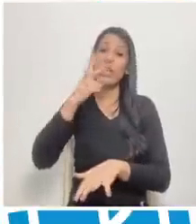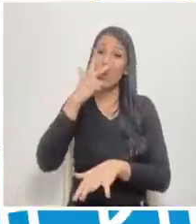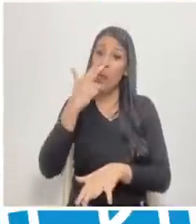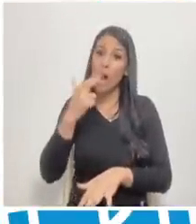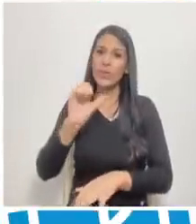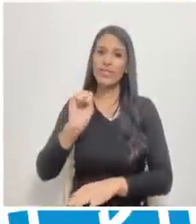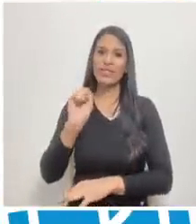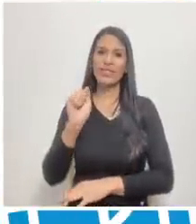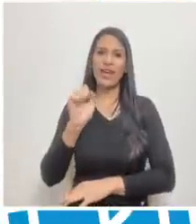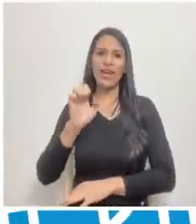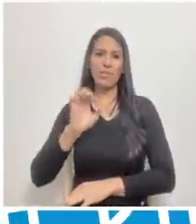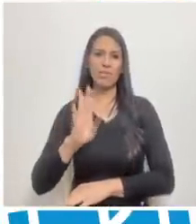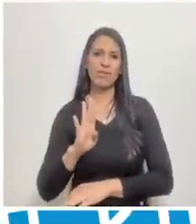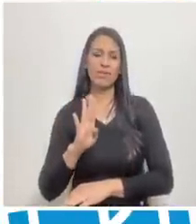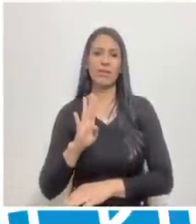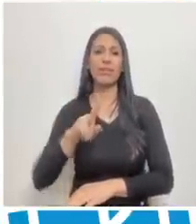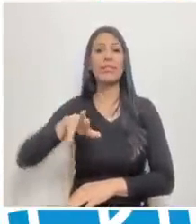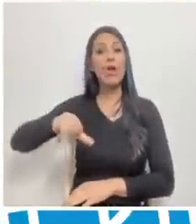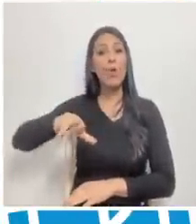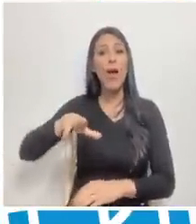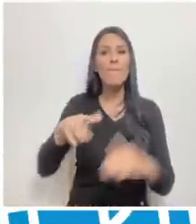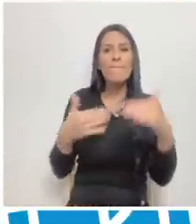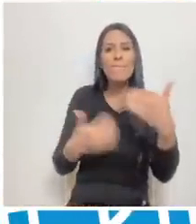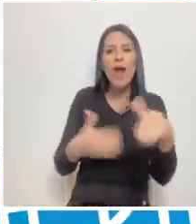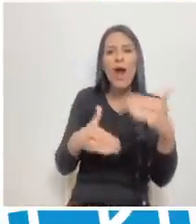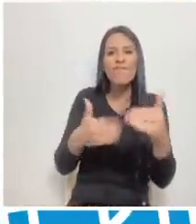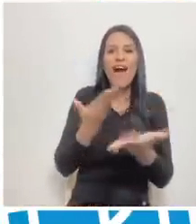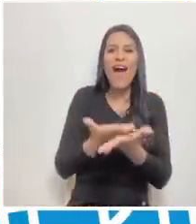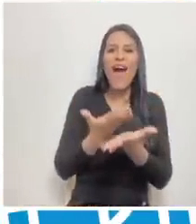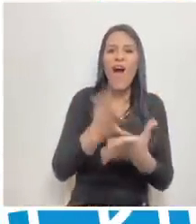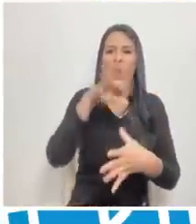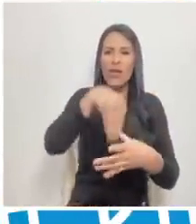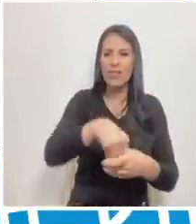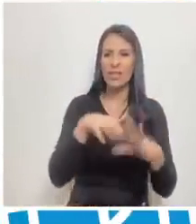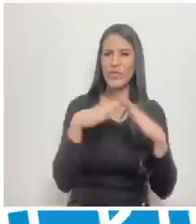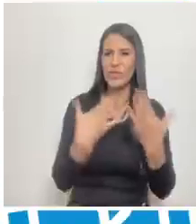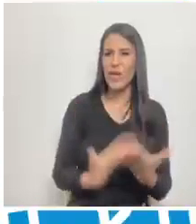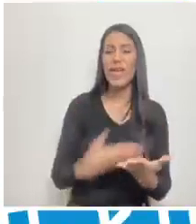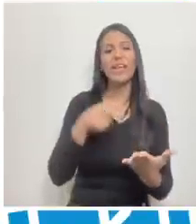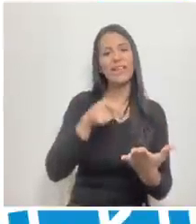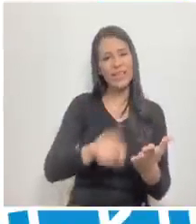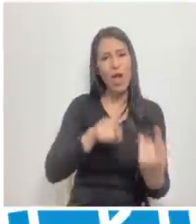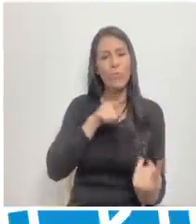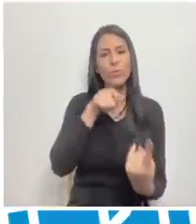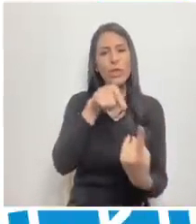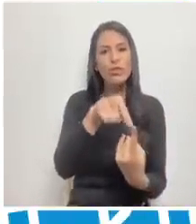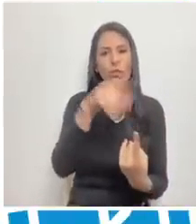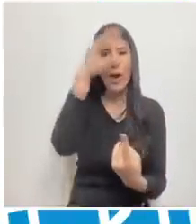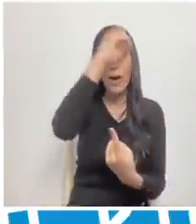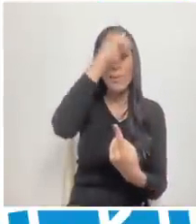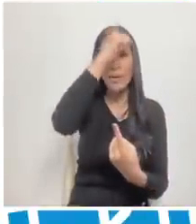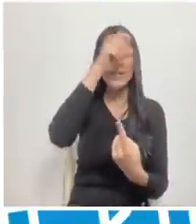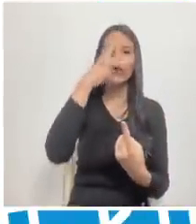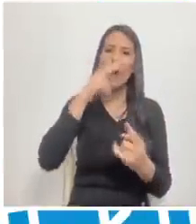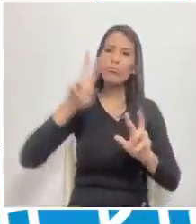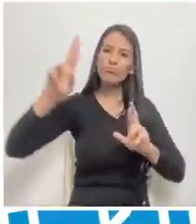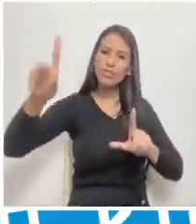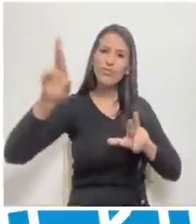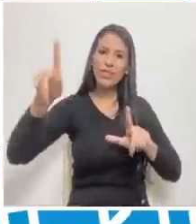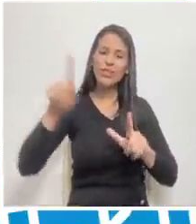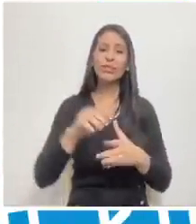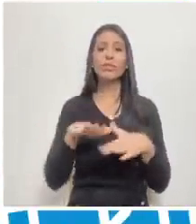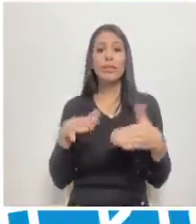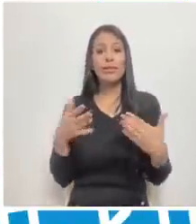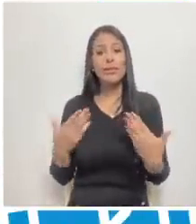avaliação formativa, que é uma avaliação para a aprendizagem, né? Então, é com esse